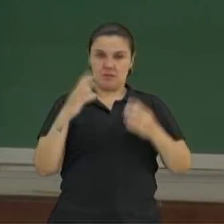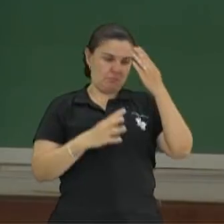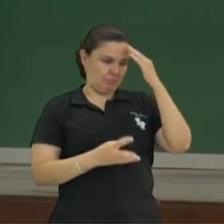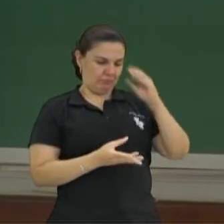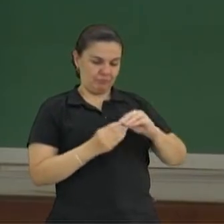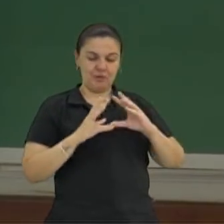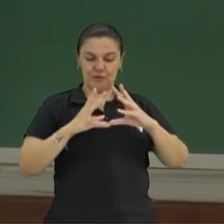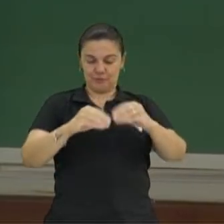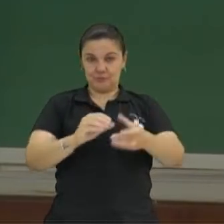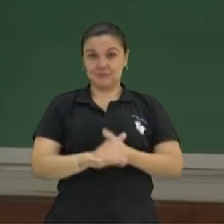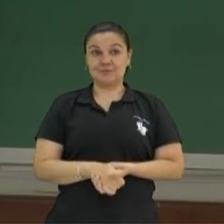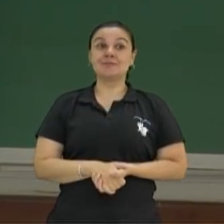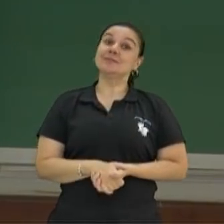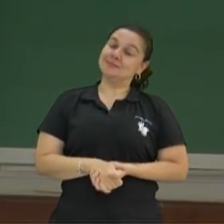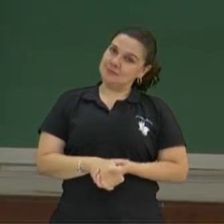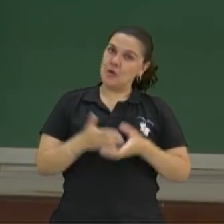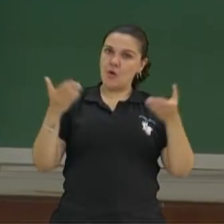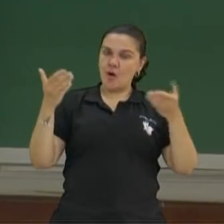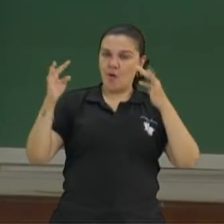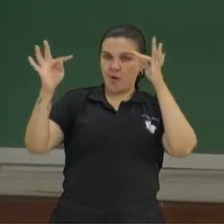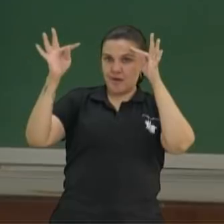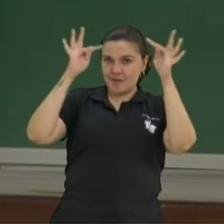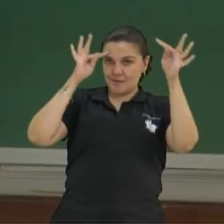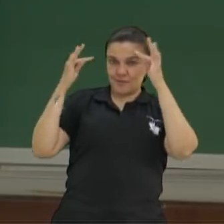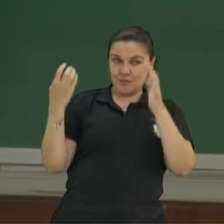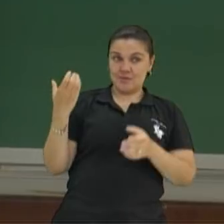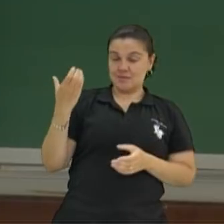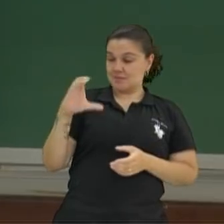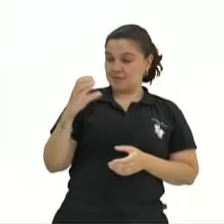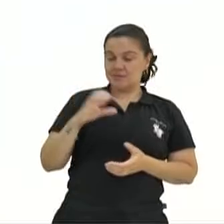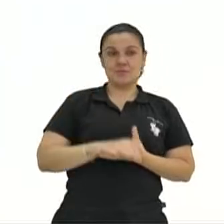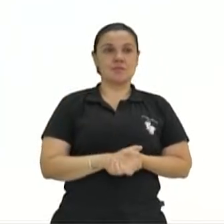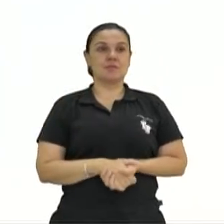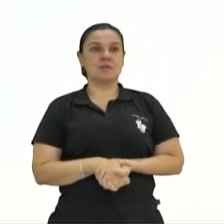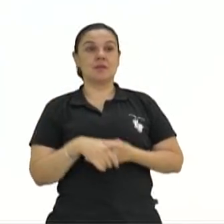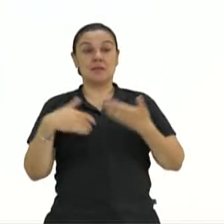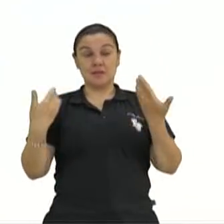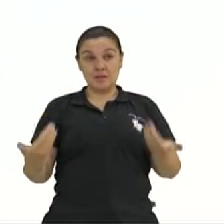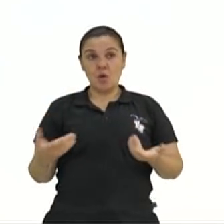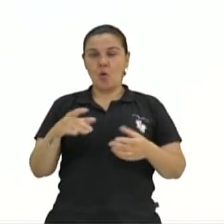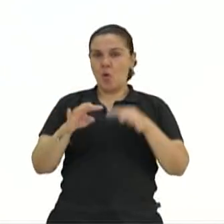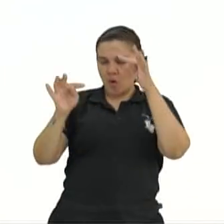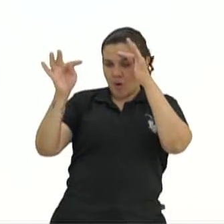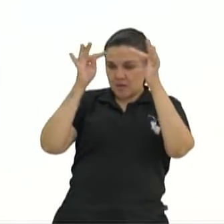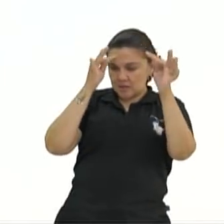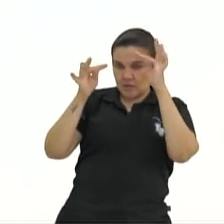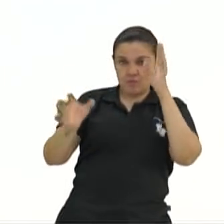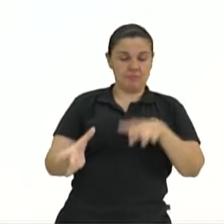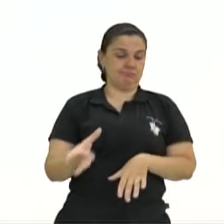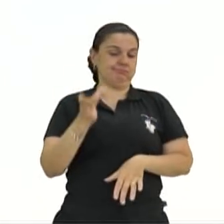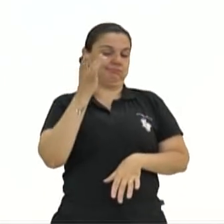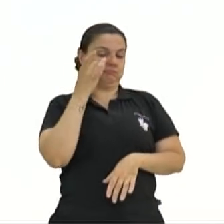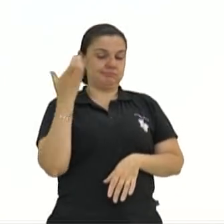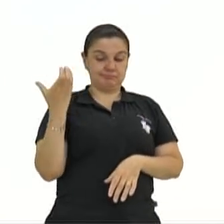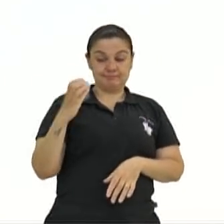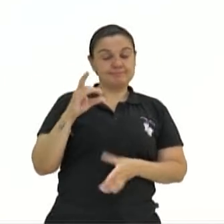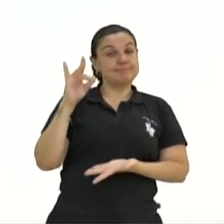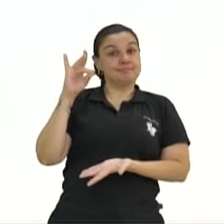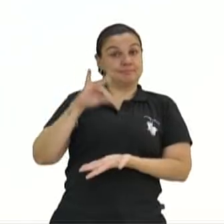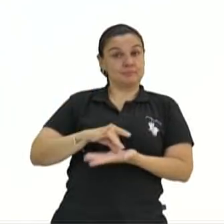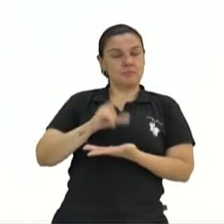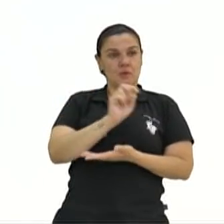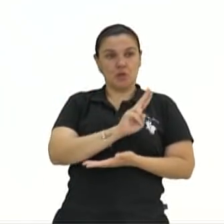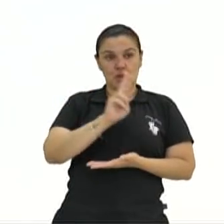comum? Agora a gente vai ver o que são teorias científicas. Quando uma teoria possui evidências científicas sólidas,